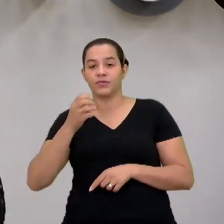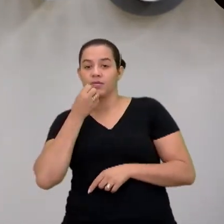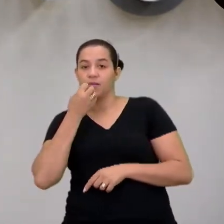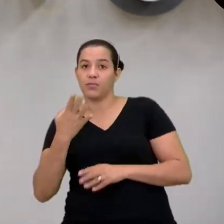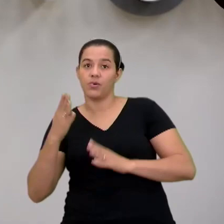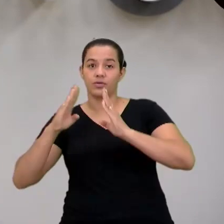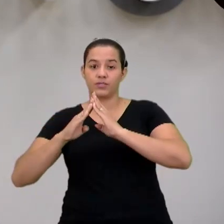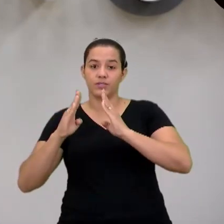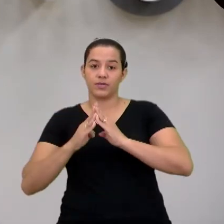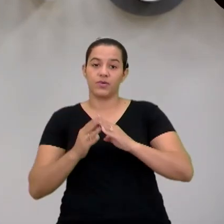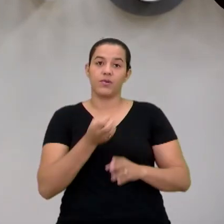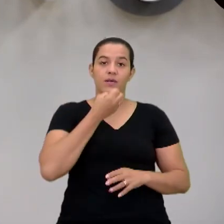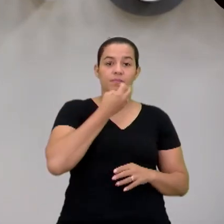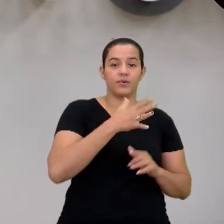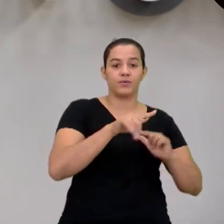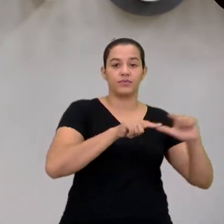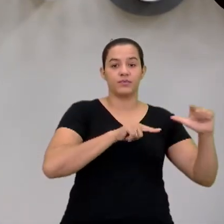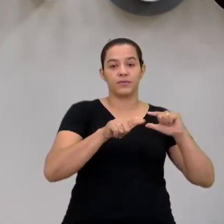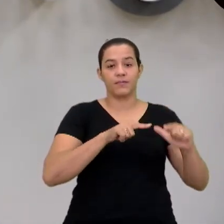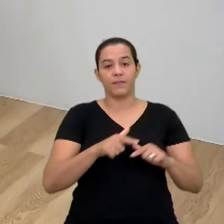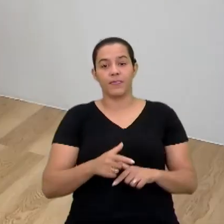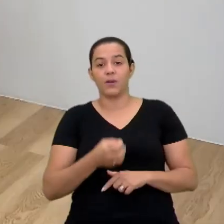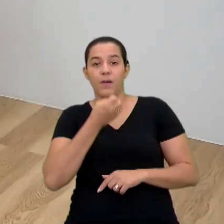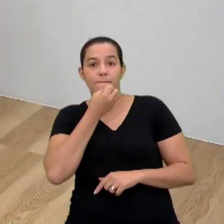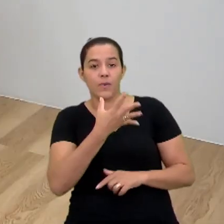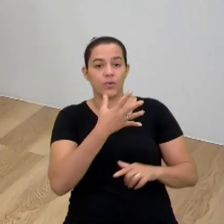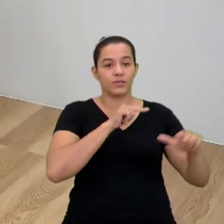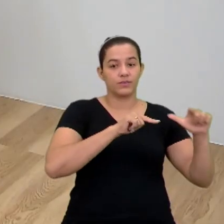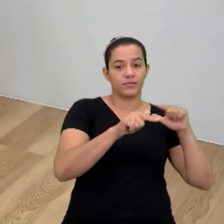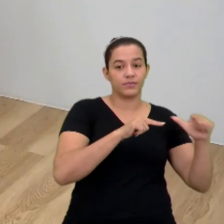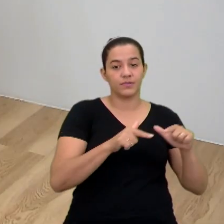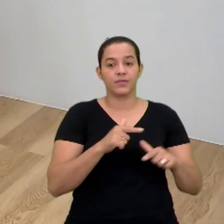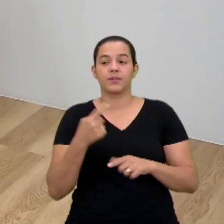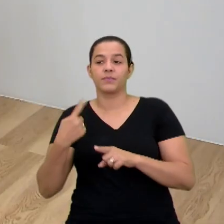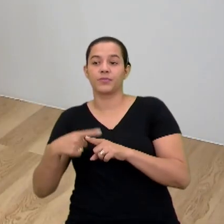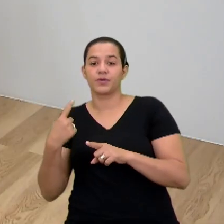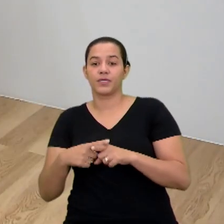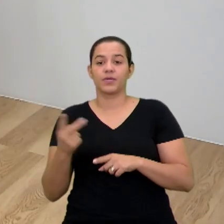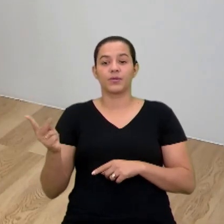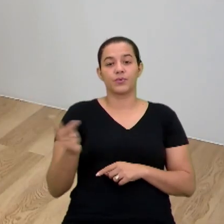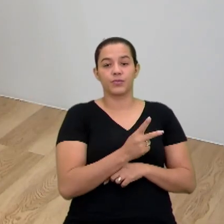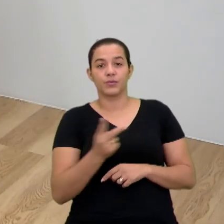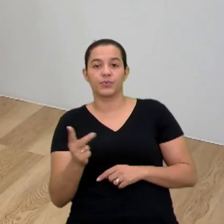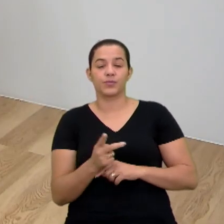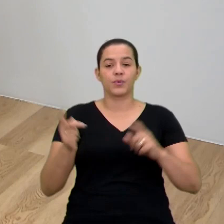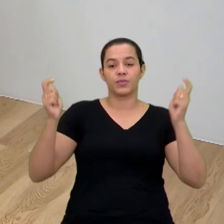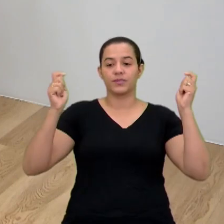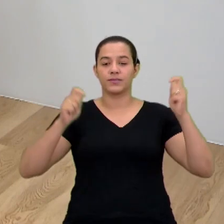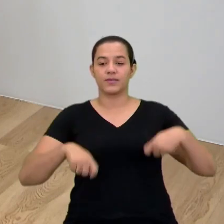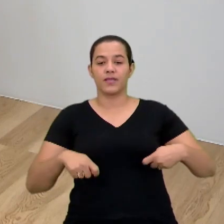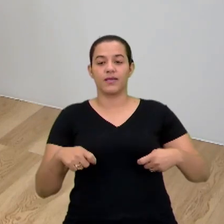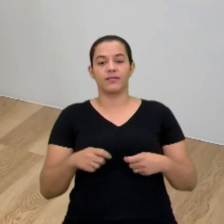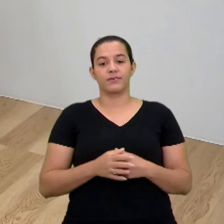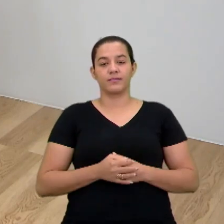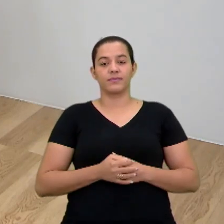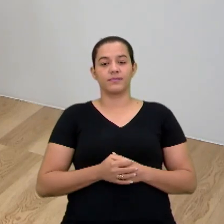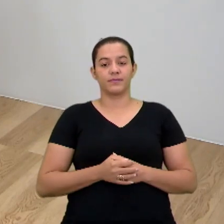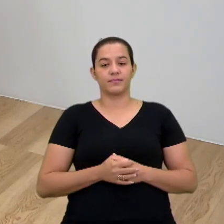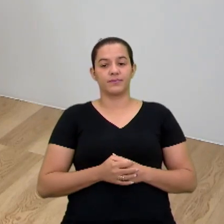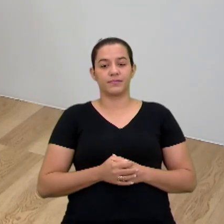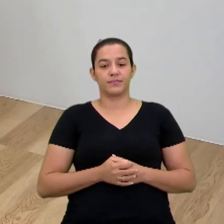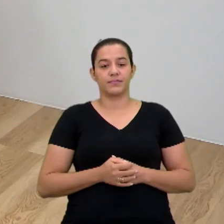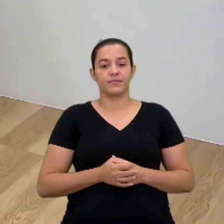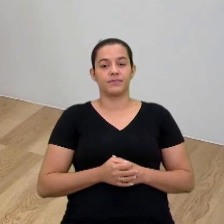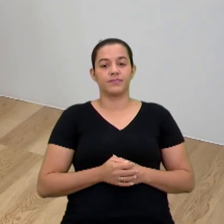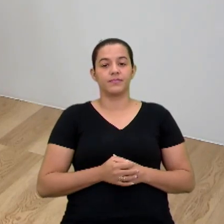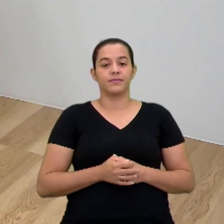casa, ou você é boa no seu trabalho. Ou você é muito boa no seu trabalho. E por que não nos dois dar conta dos dois, né? Ela